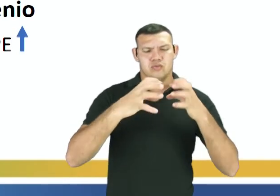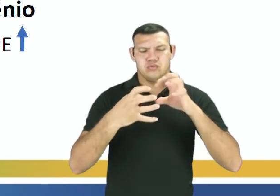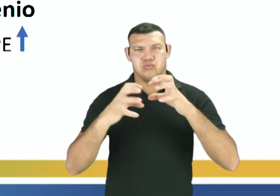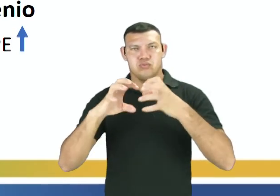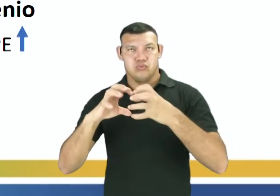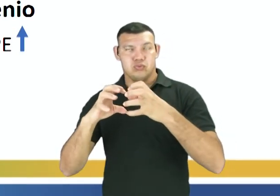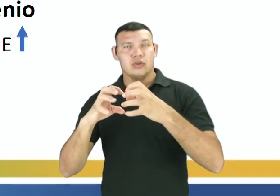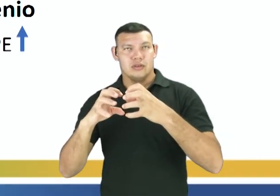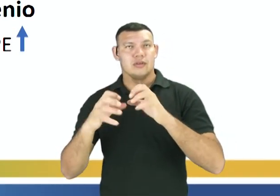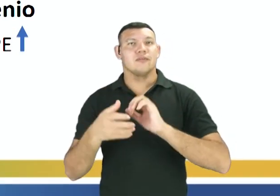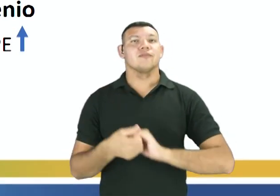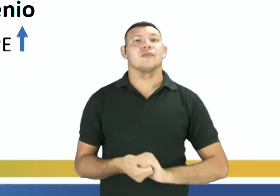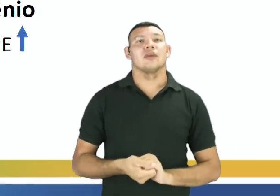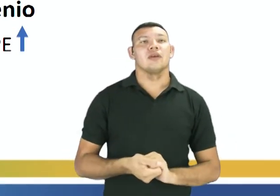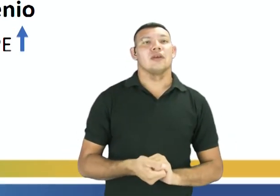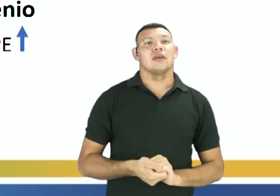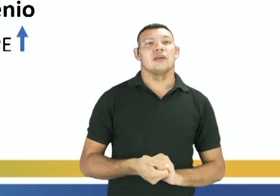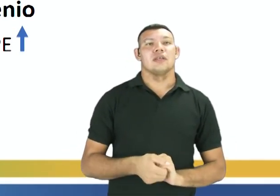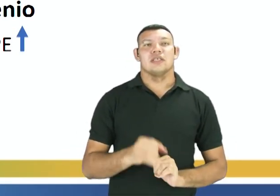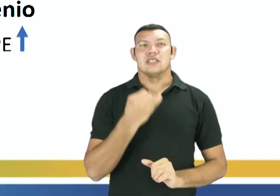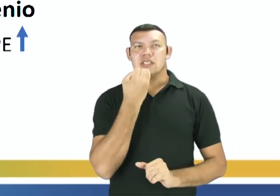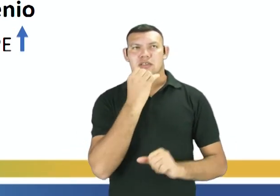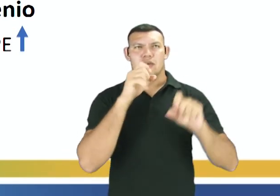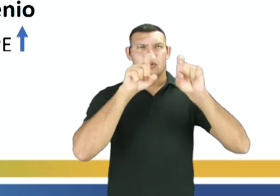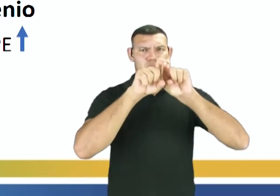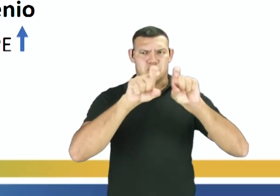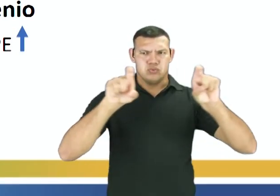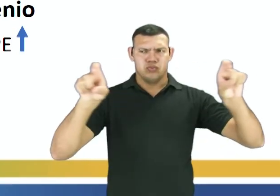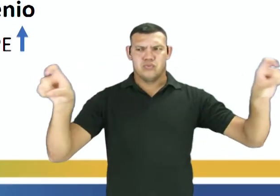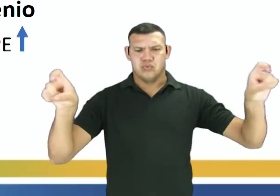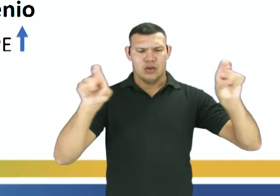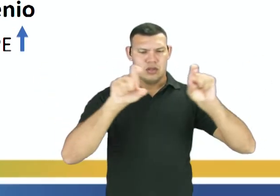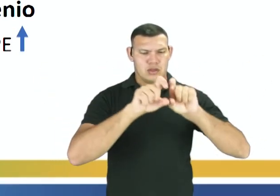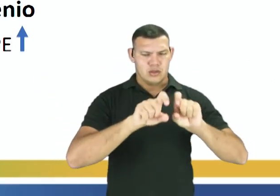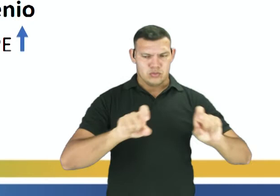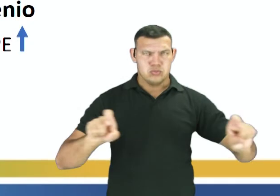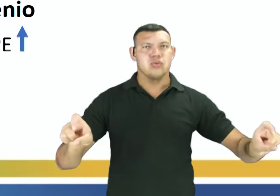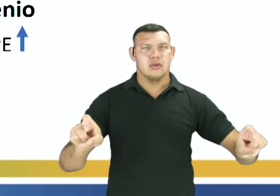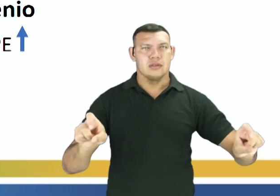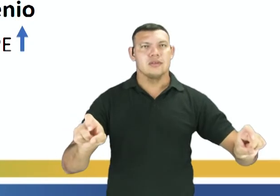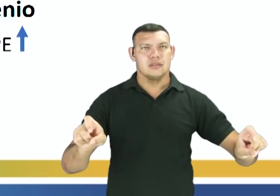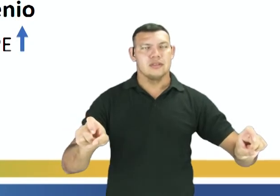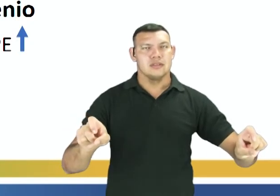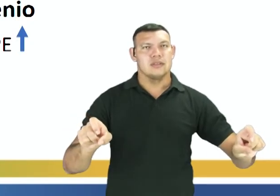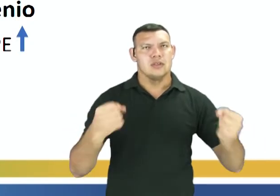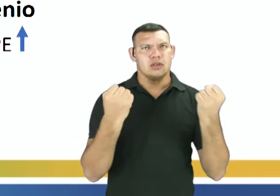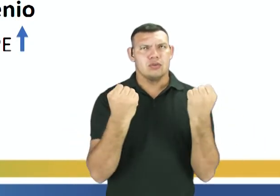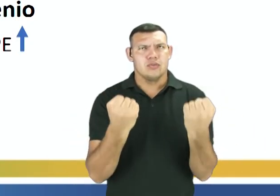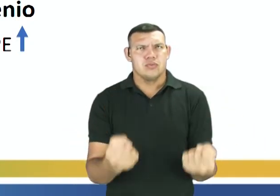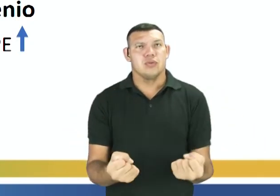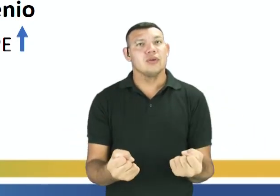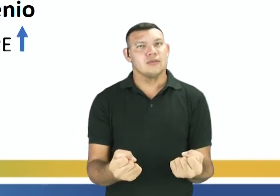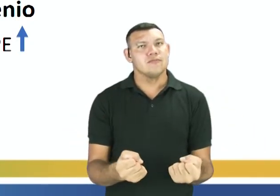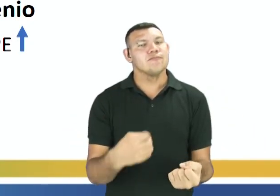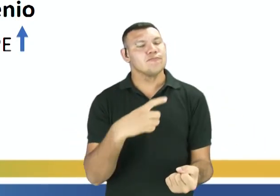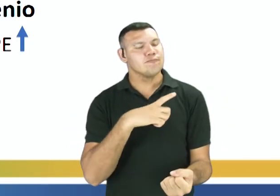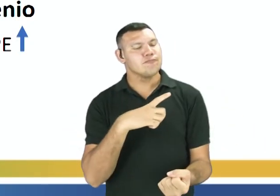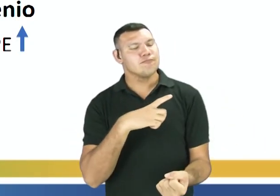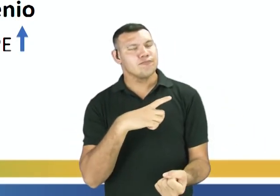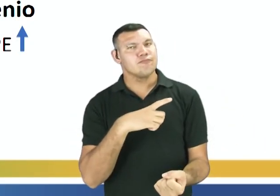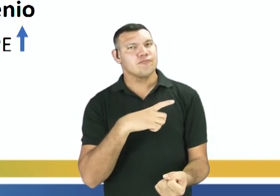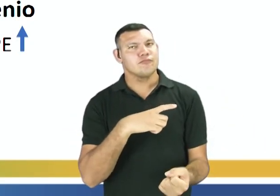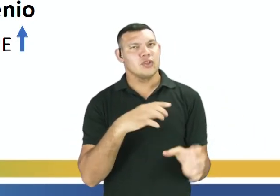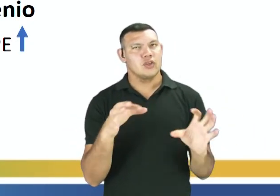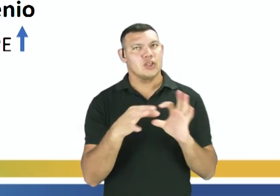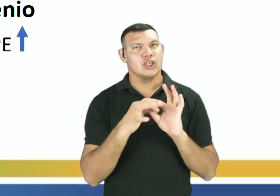né? Onde quanto maior a cadeia, o tamanho, a massa molecular também maior também vai ser a ligação, o ponto